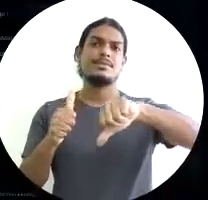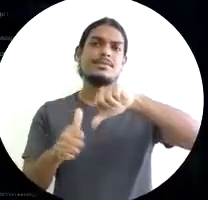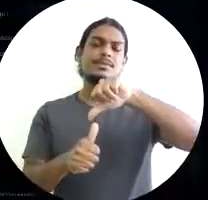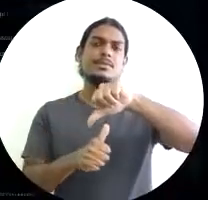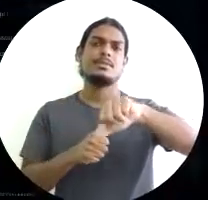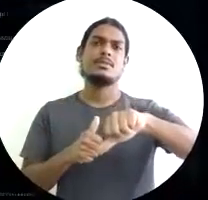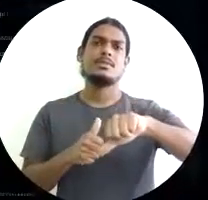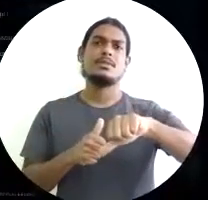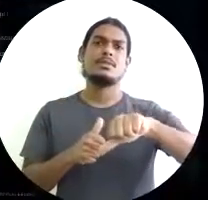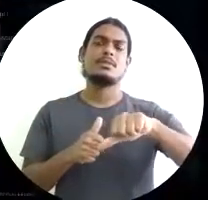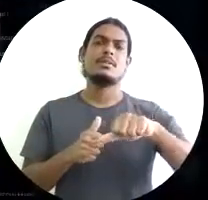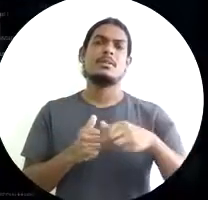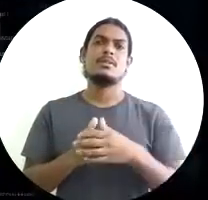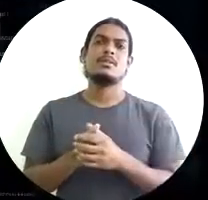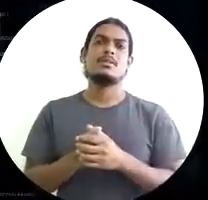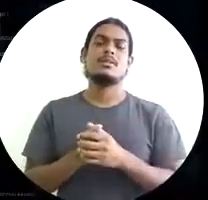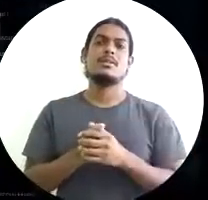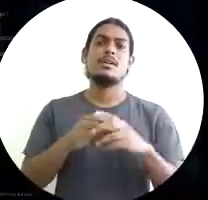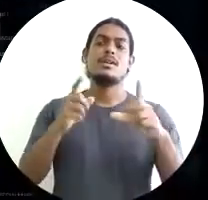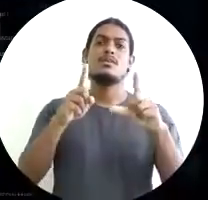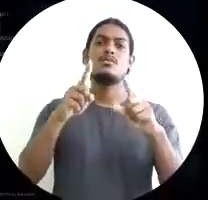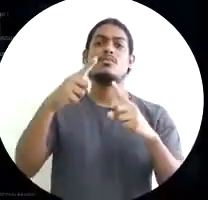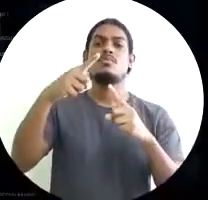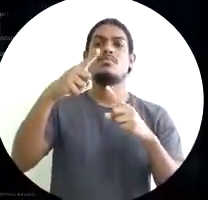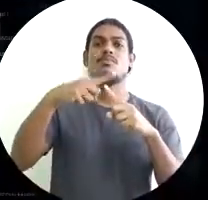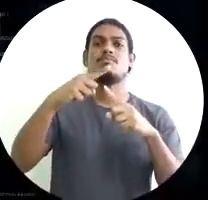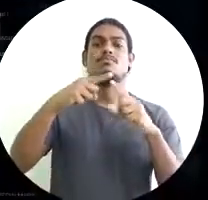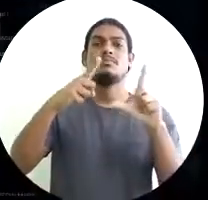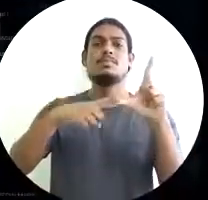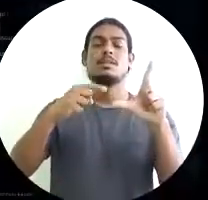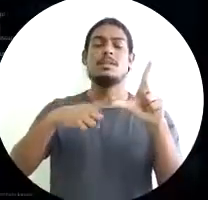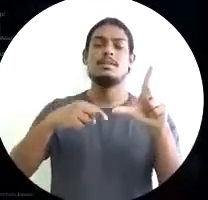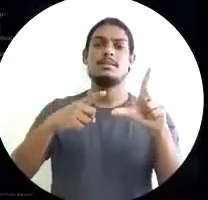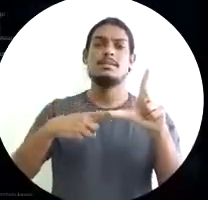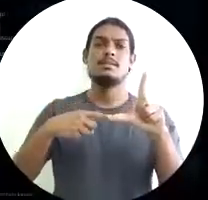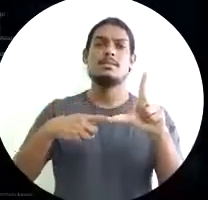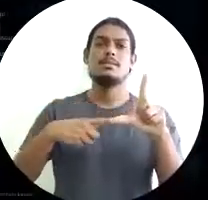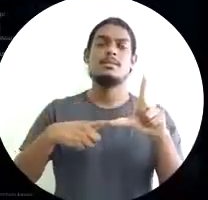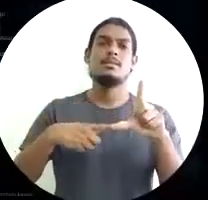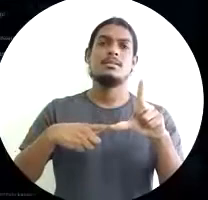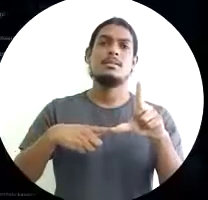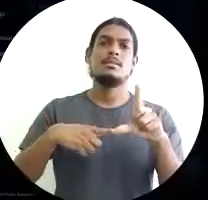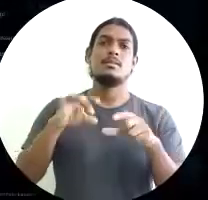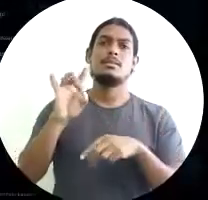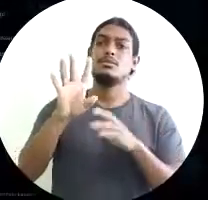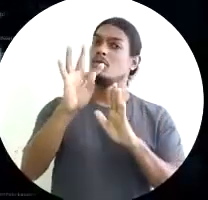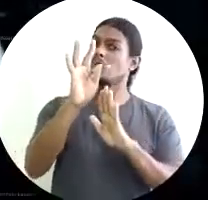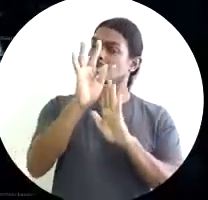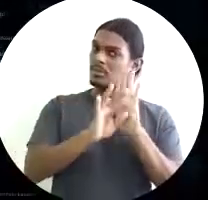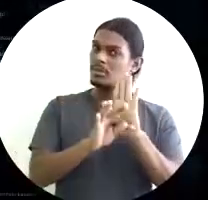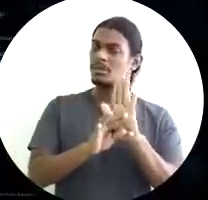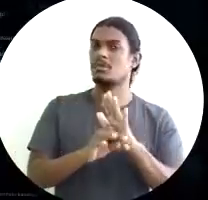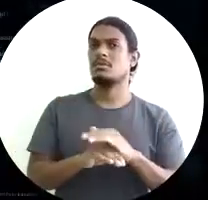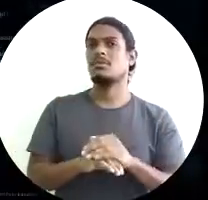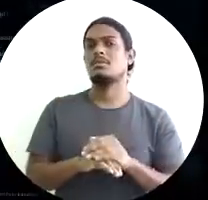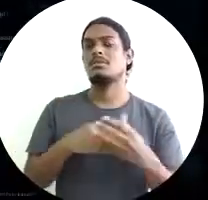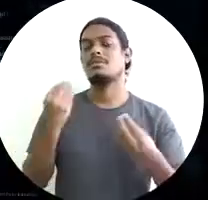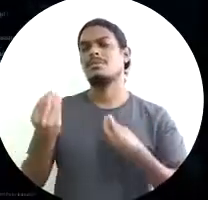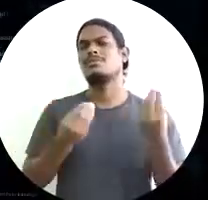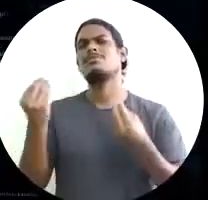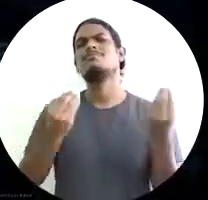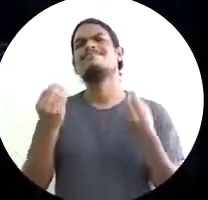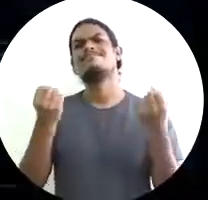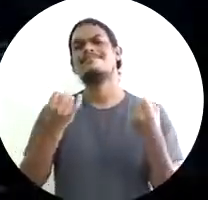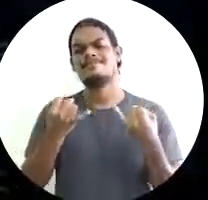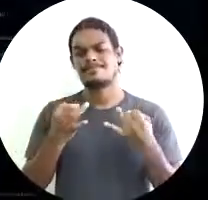não é modificar a fonte, não está relacionado com a fonte do texto, está relacionado com o texto em si. Como é que eu vou explicar